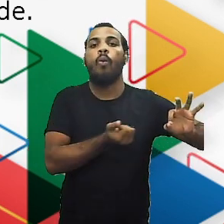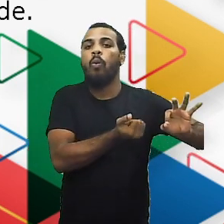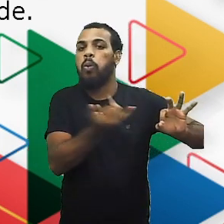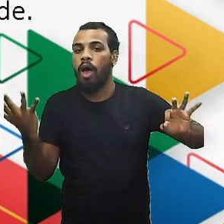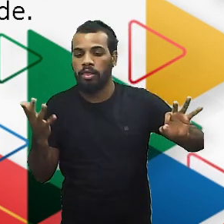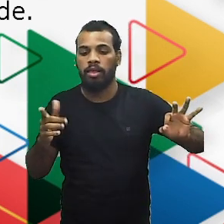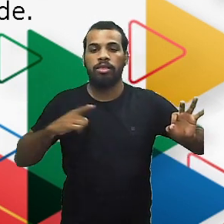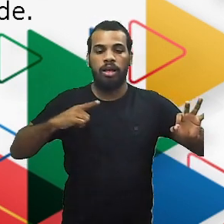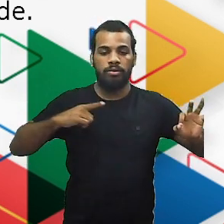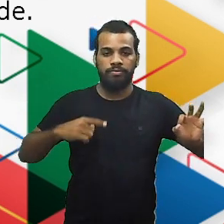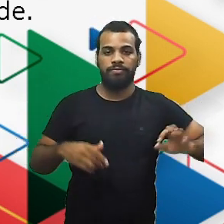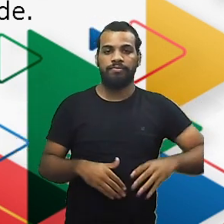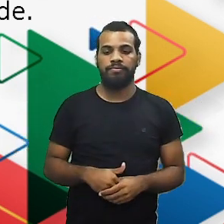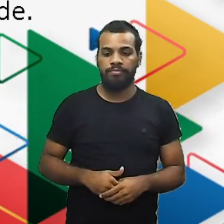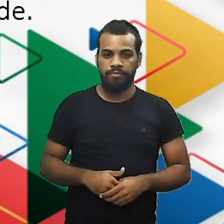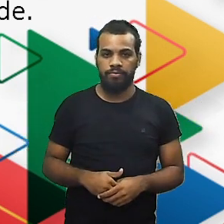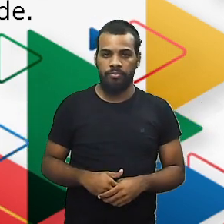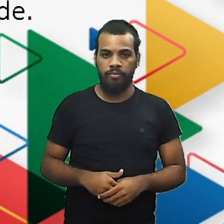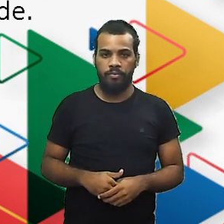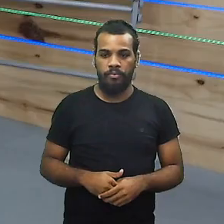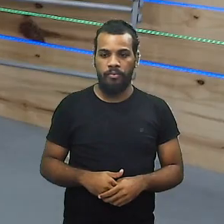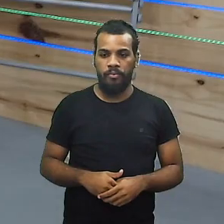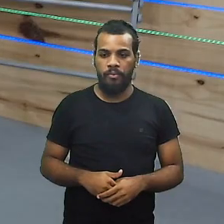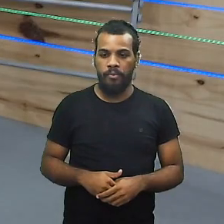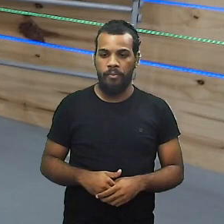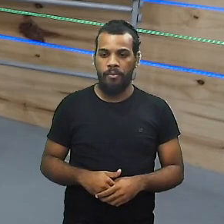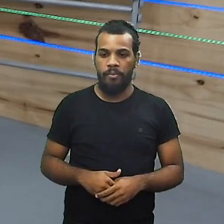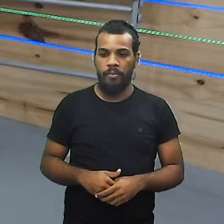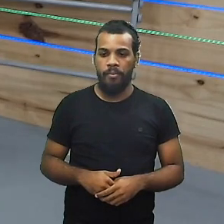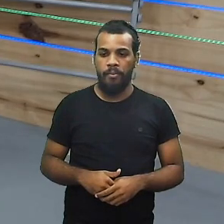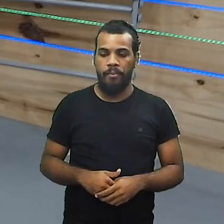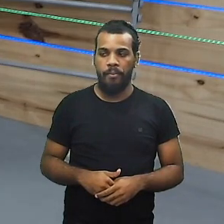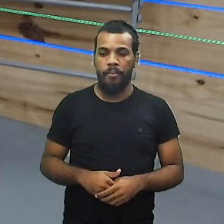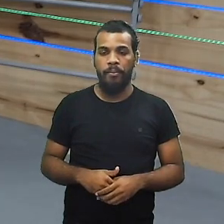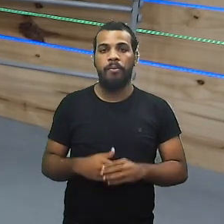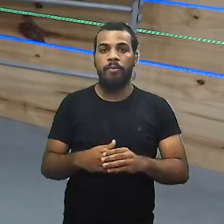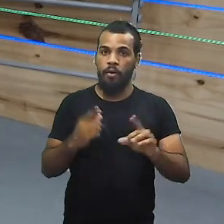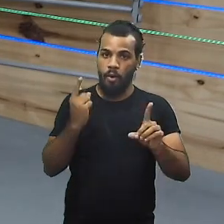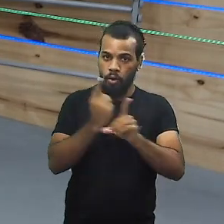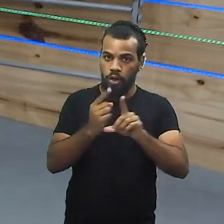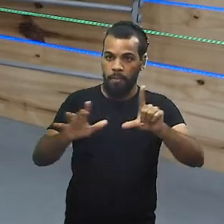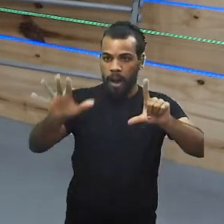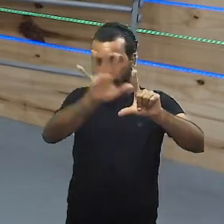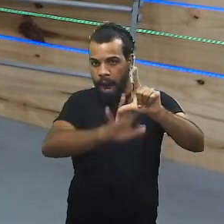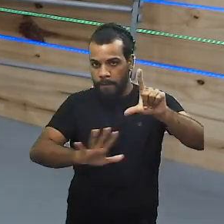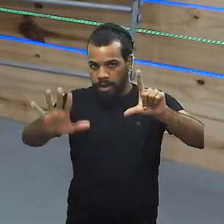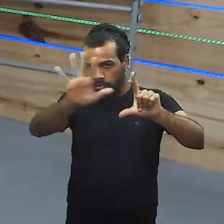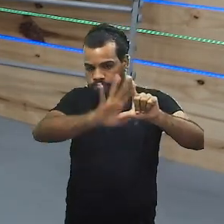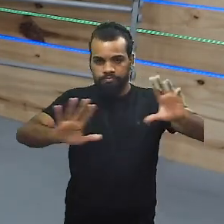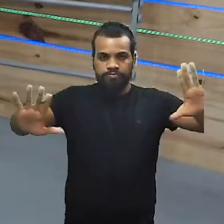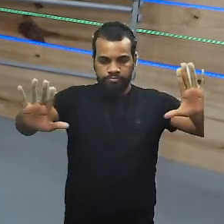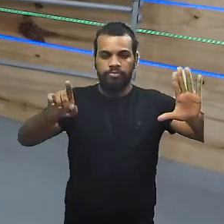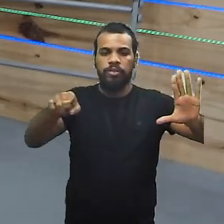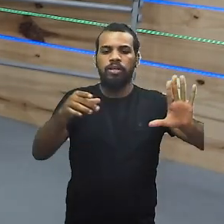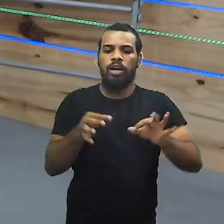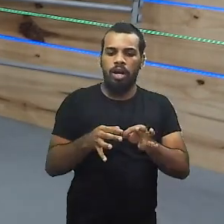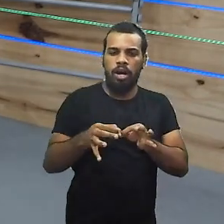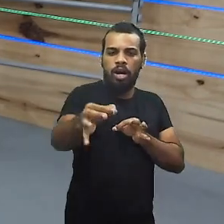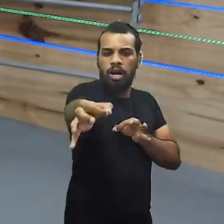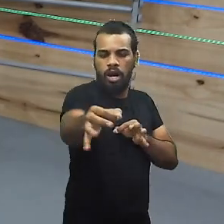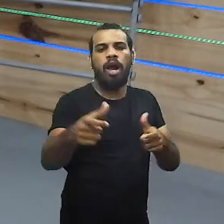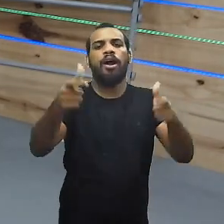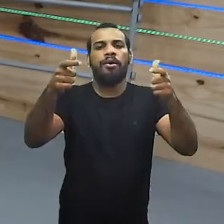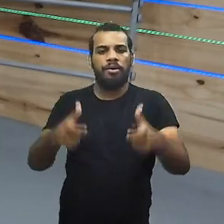legal? Então, encontrou-se um mapa. Esse mapa do tesouro indicava ali a distância do plano